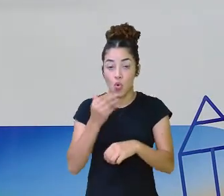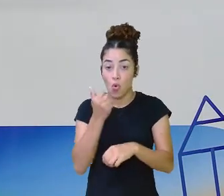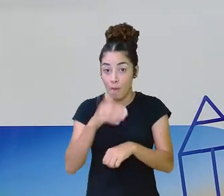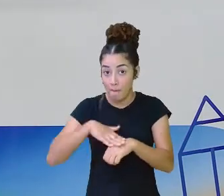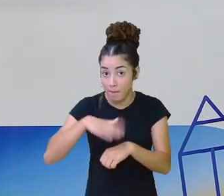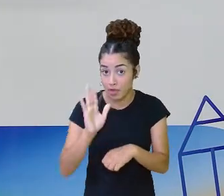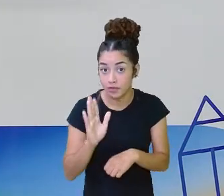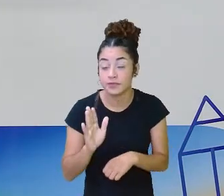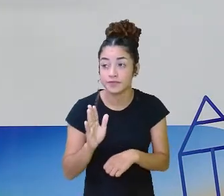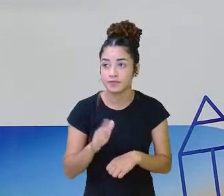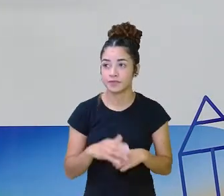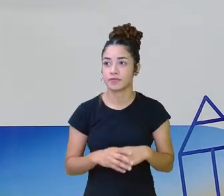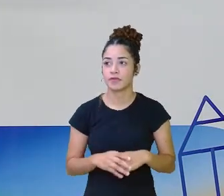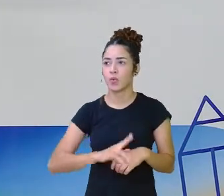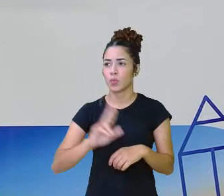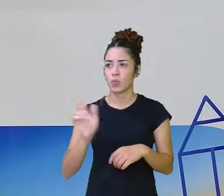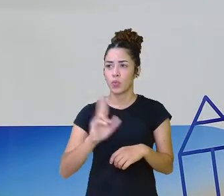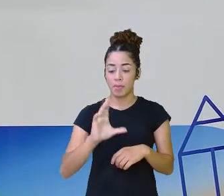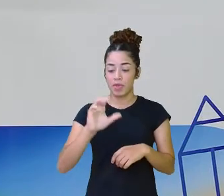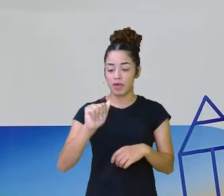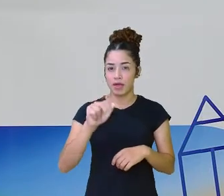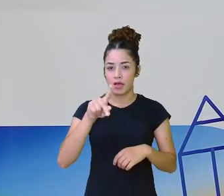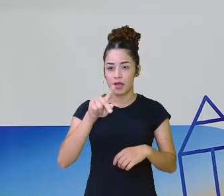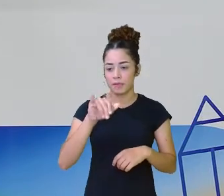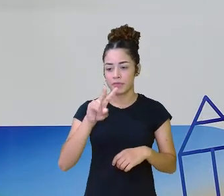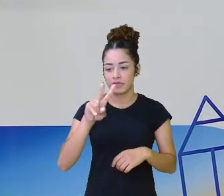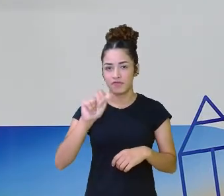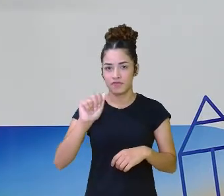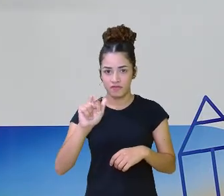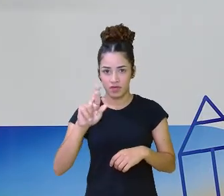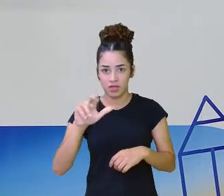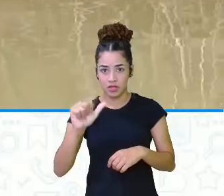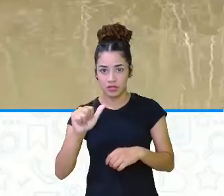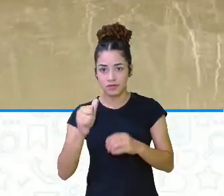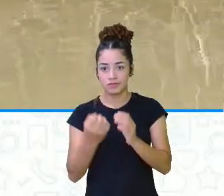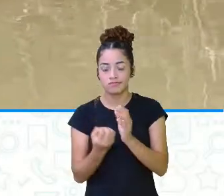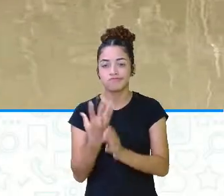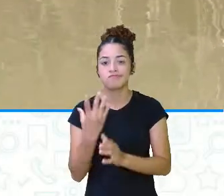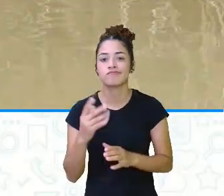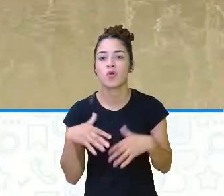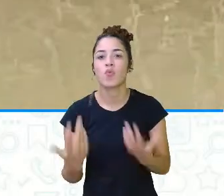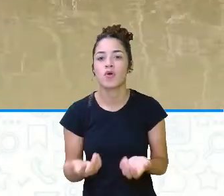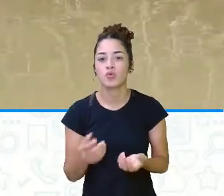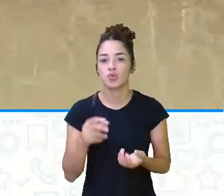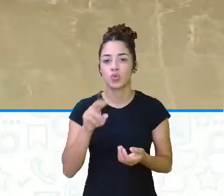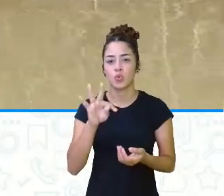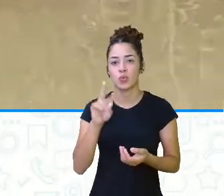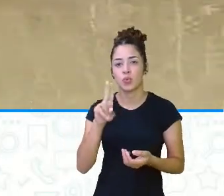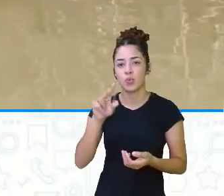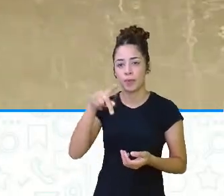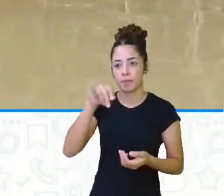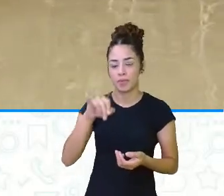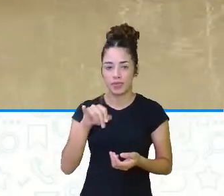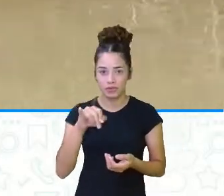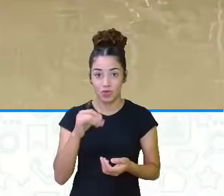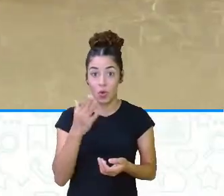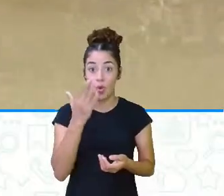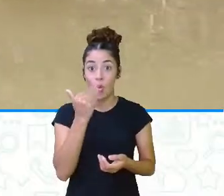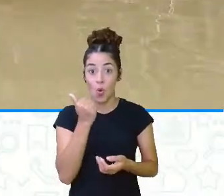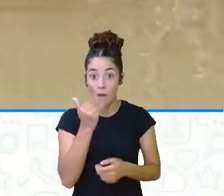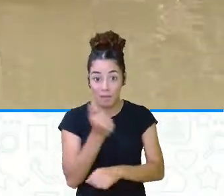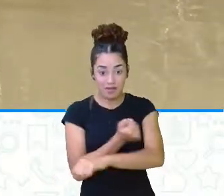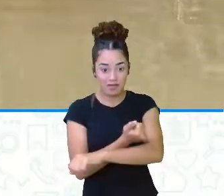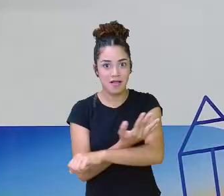certo? E o nome capivara possui origem tupi-guarani e significa, olha, comedor de